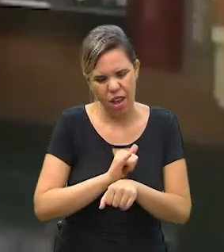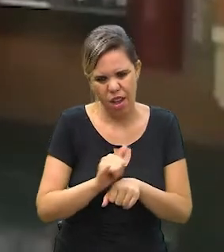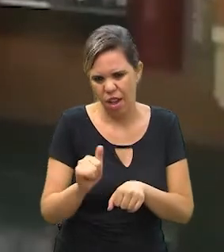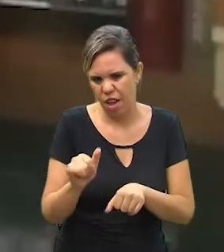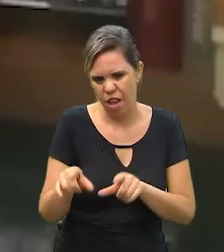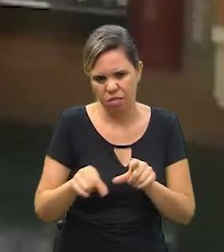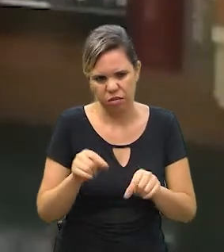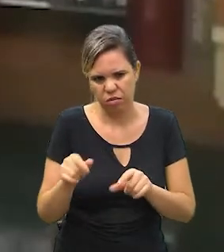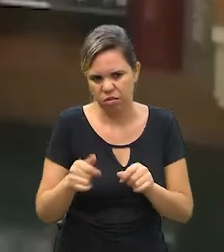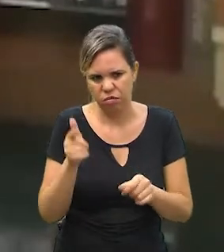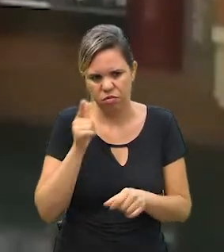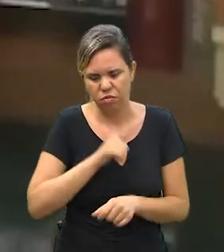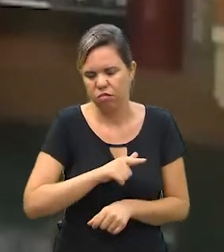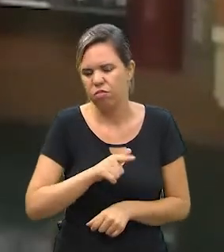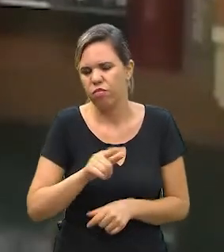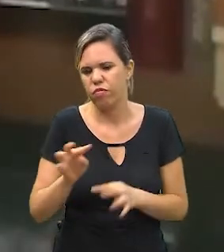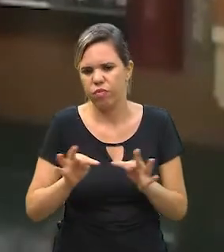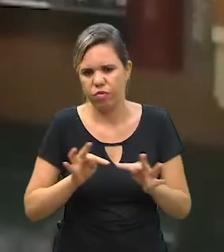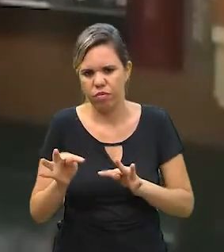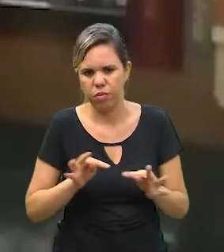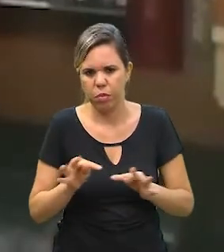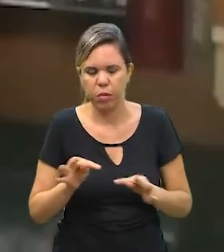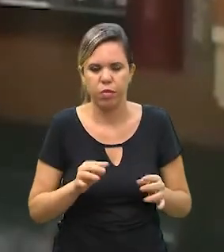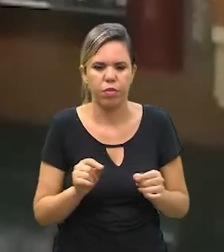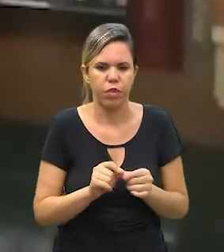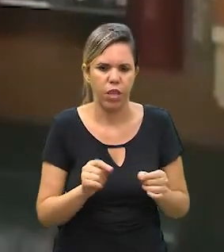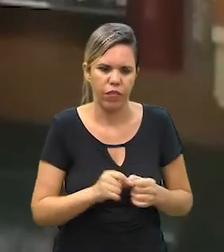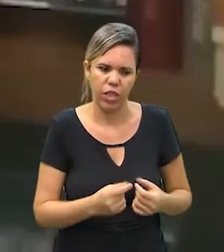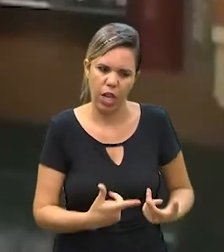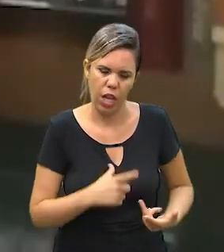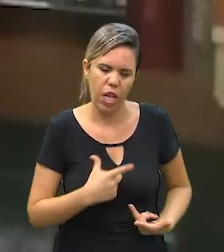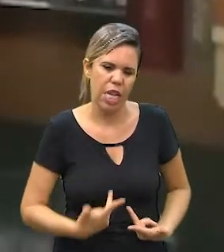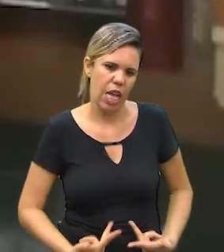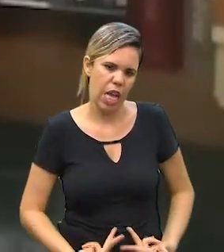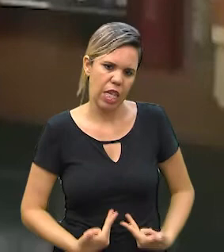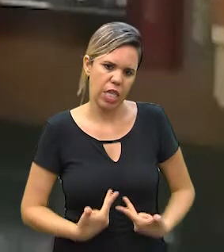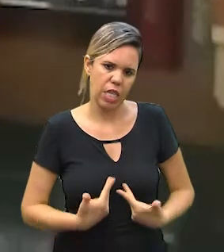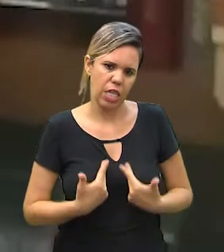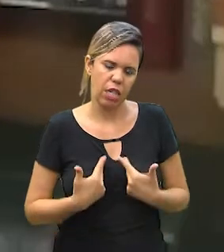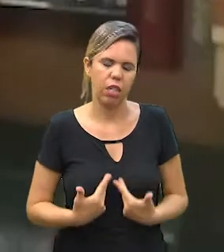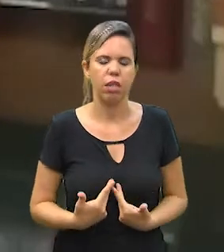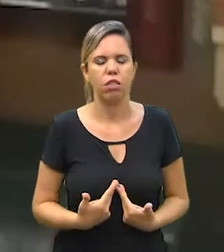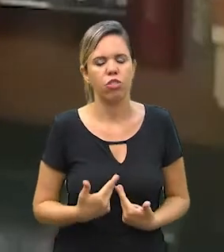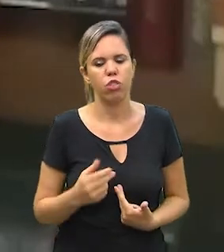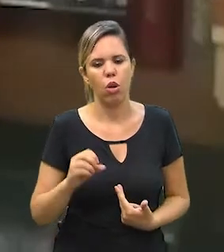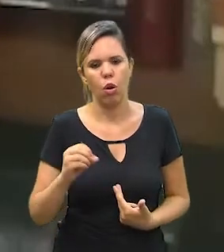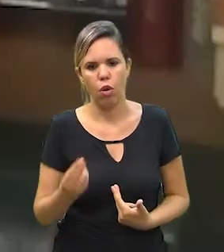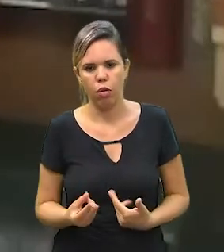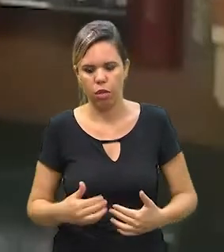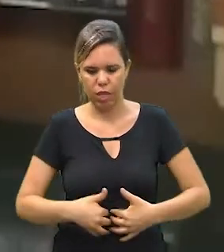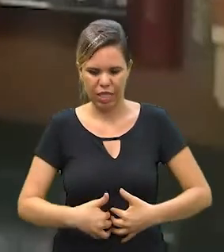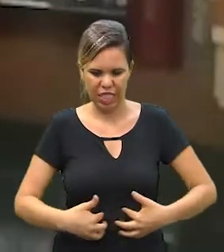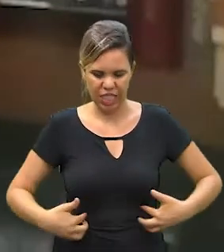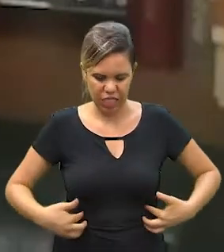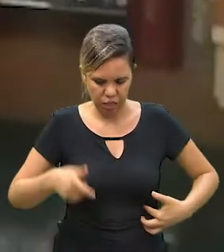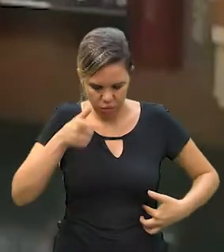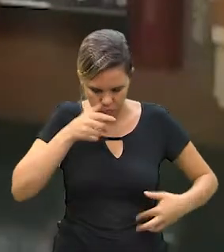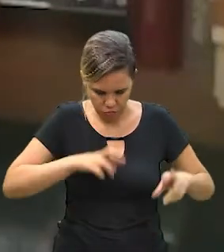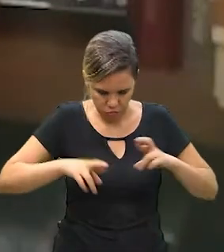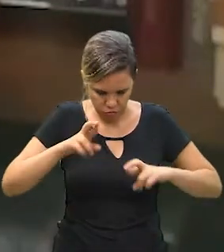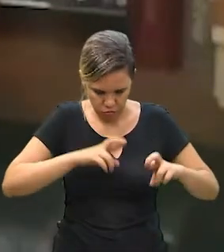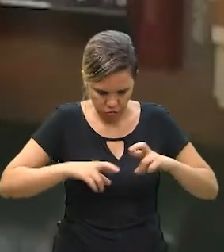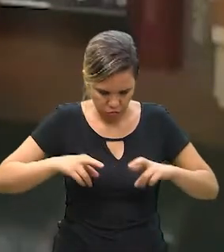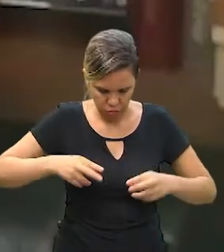recursos, né? Você tem desde procedimentos cirúrgicos, como a laparotomia, você abre a barriga para ver o que tem e